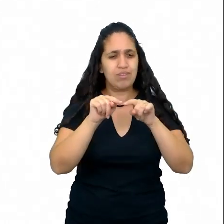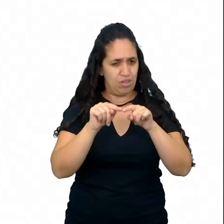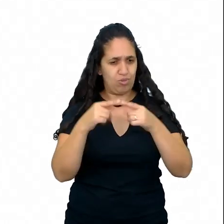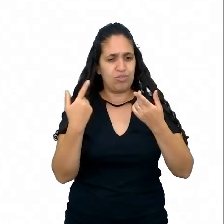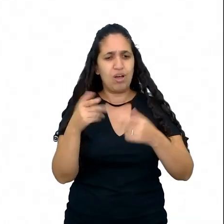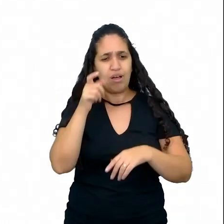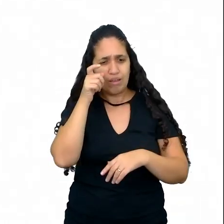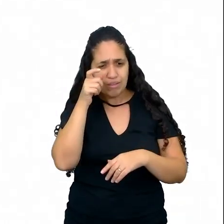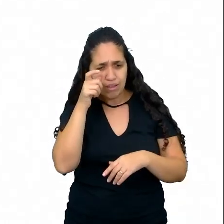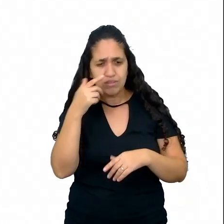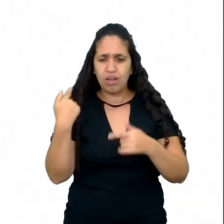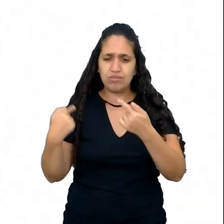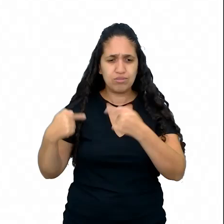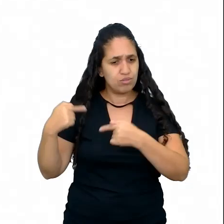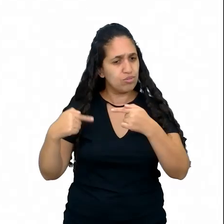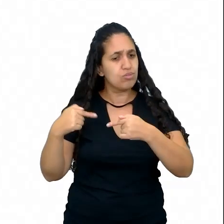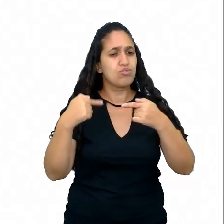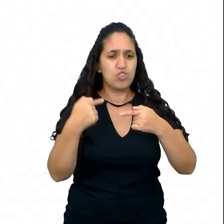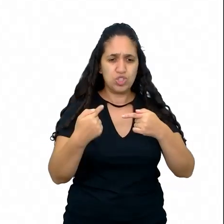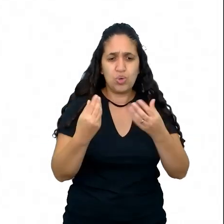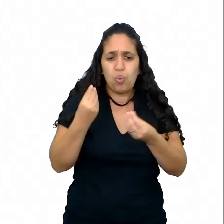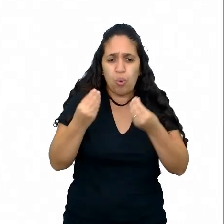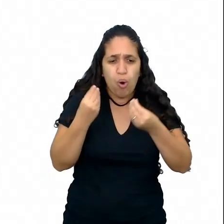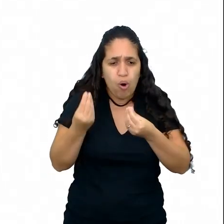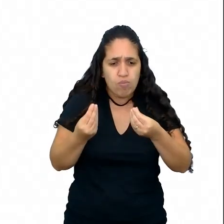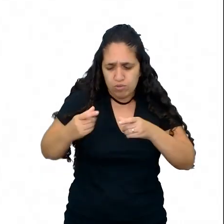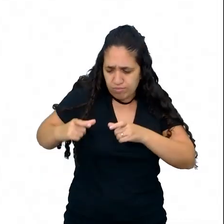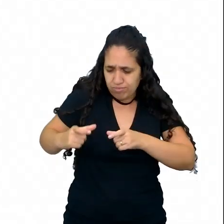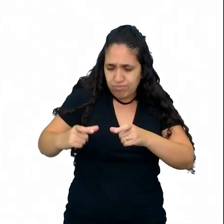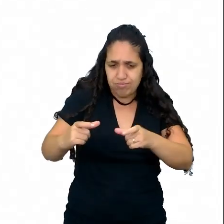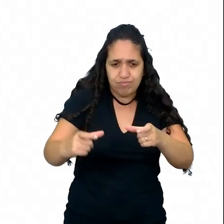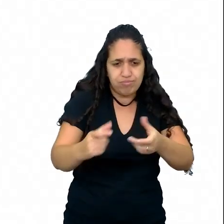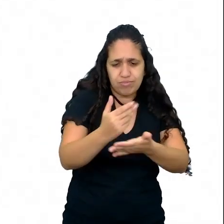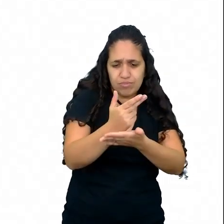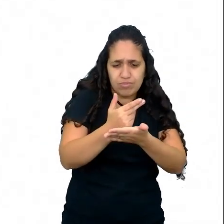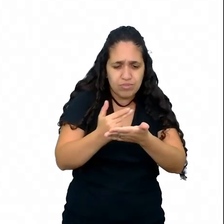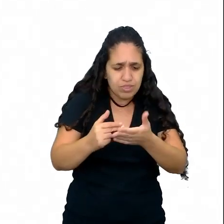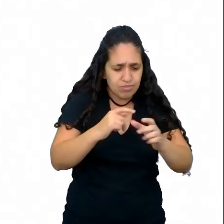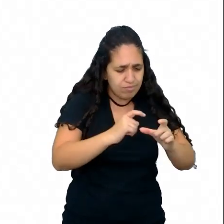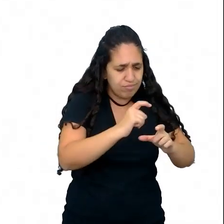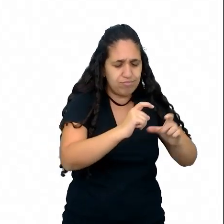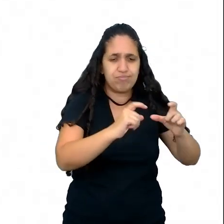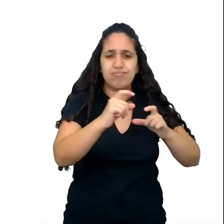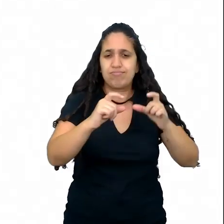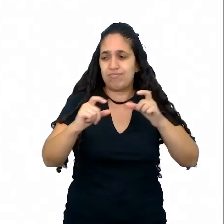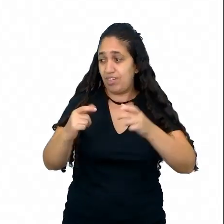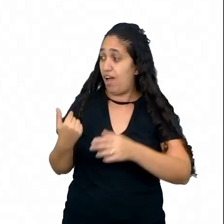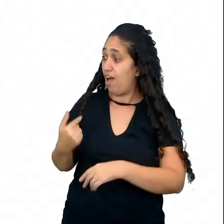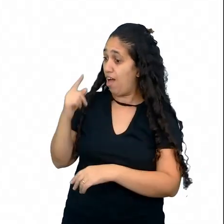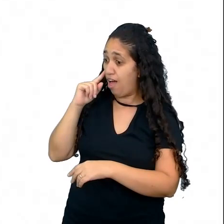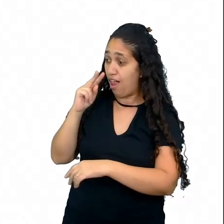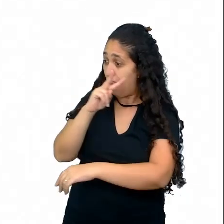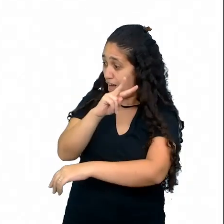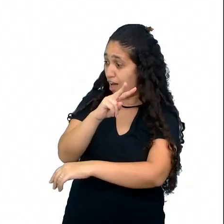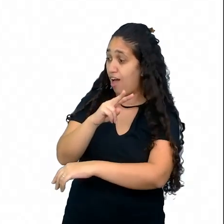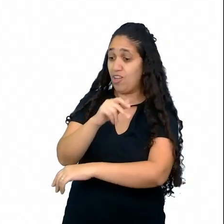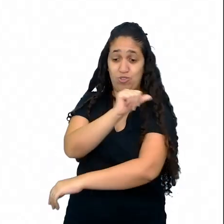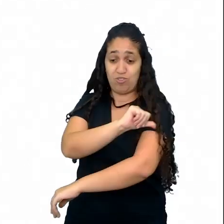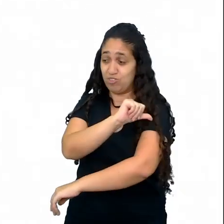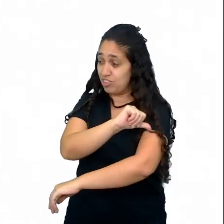interessante a gente discutir essa pavimentação, esses mosaicos, né? Como que acontece. A gente fala, tem a calçada do Rio de